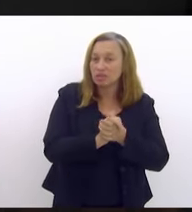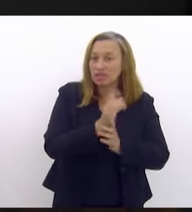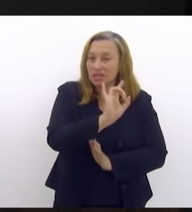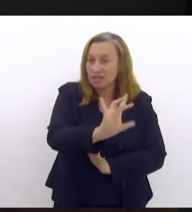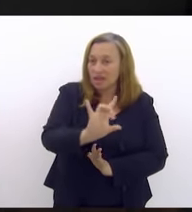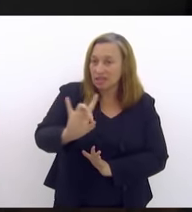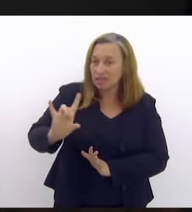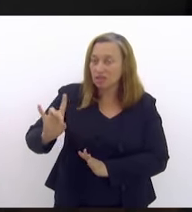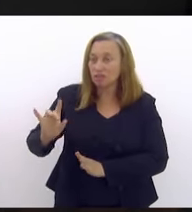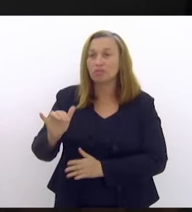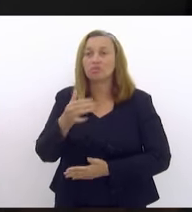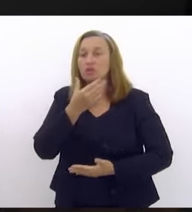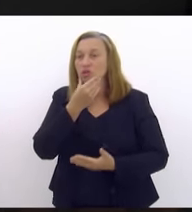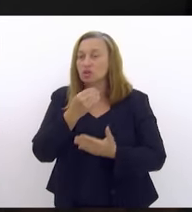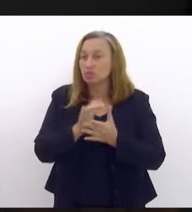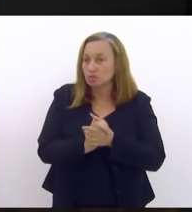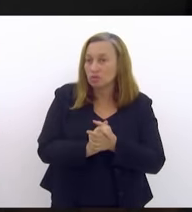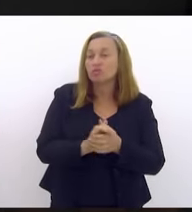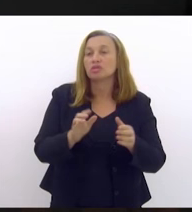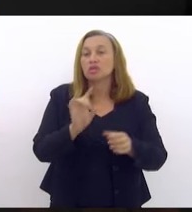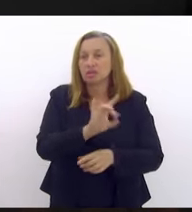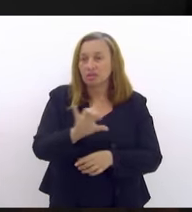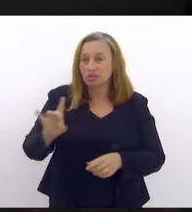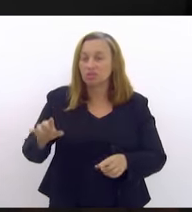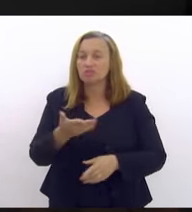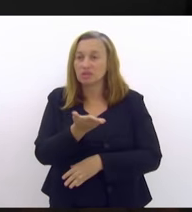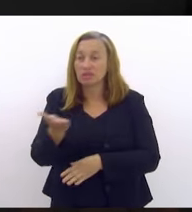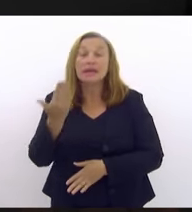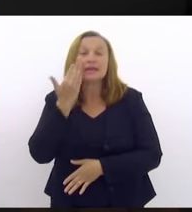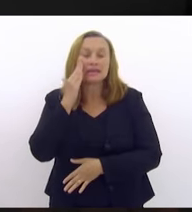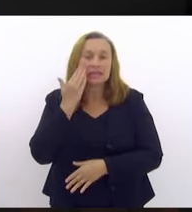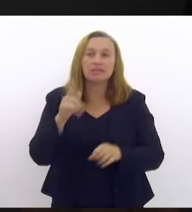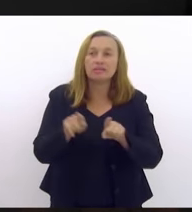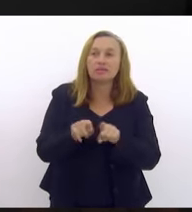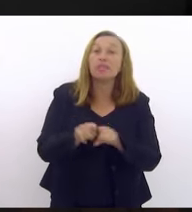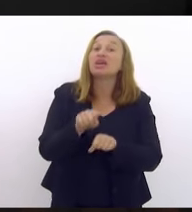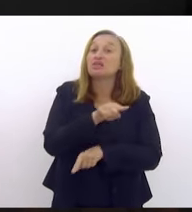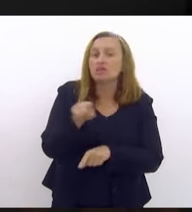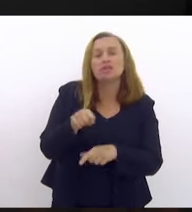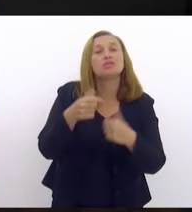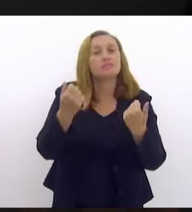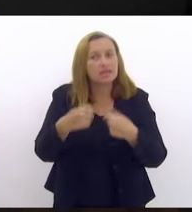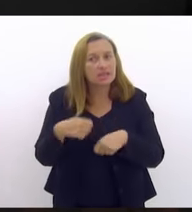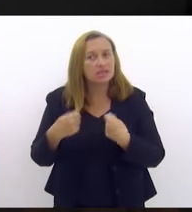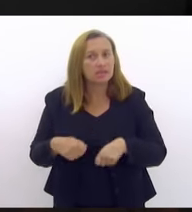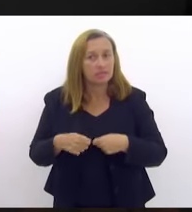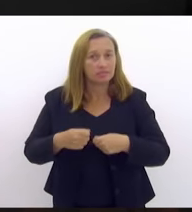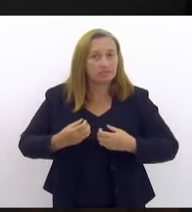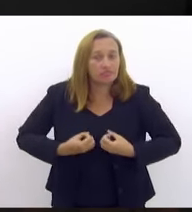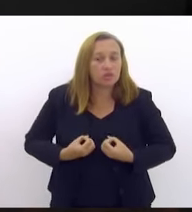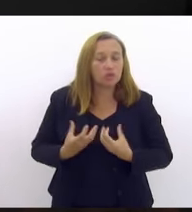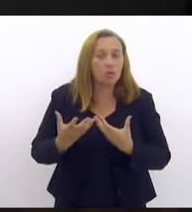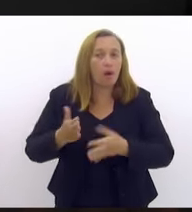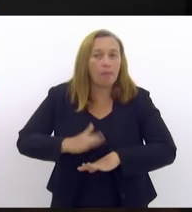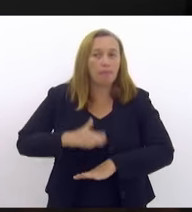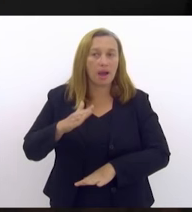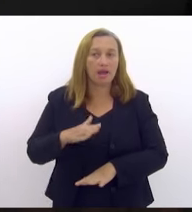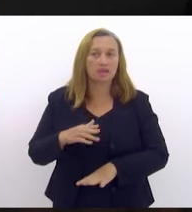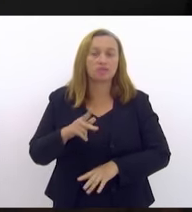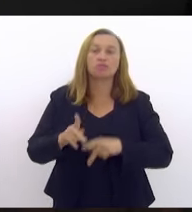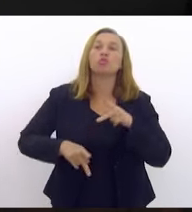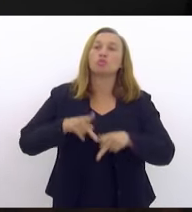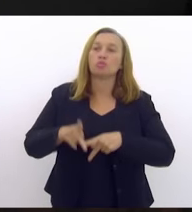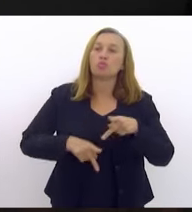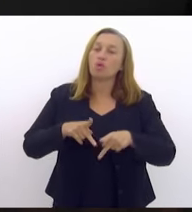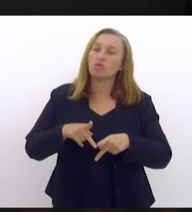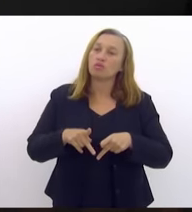os maridos de vocês, que também entendem que vocês precisam se doar para que a população,